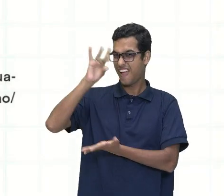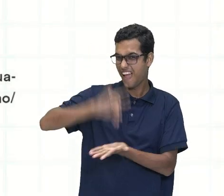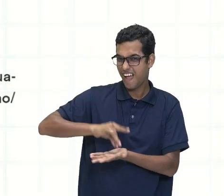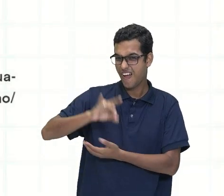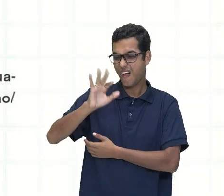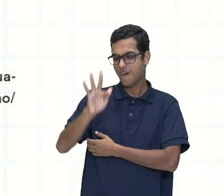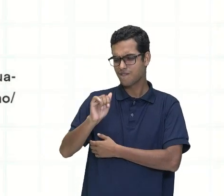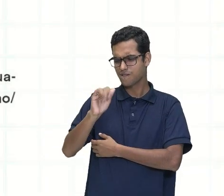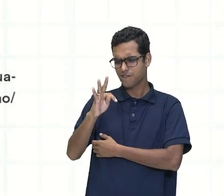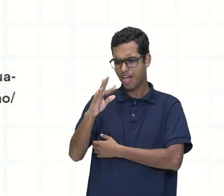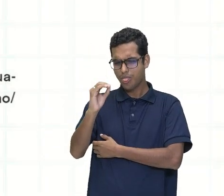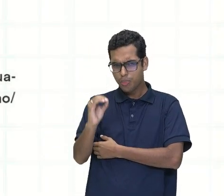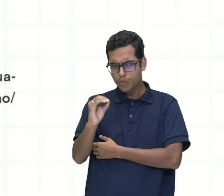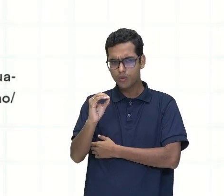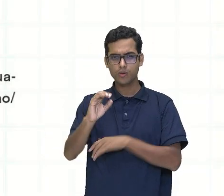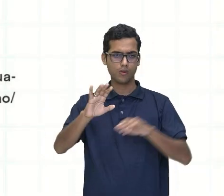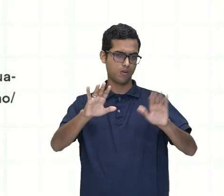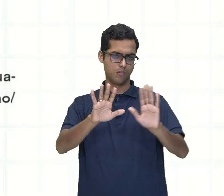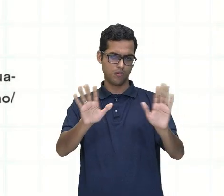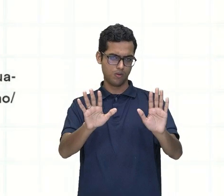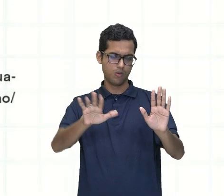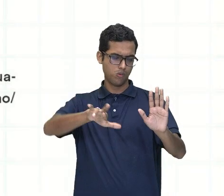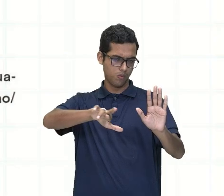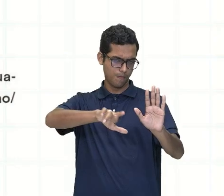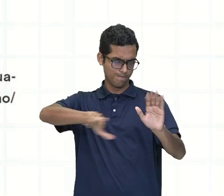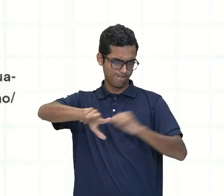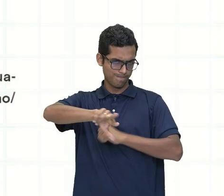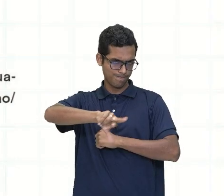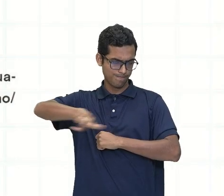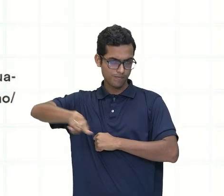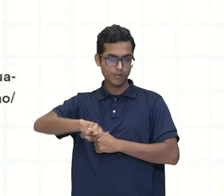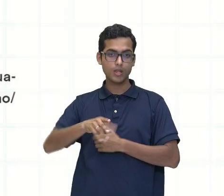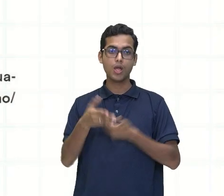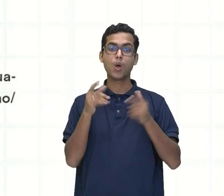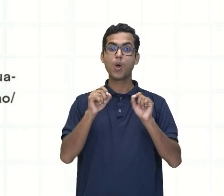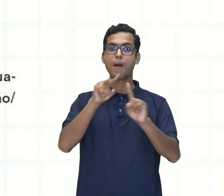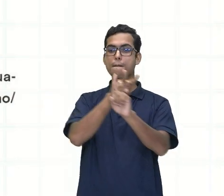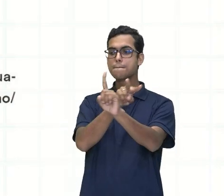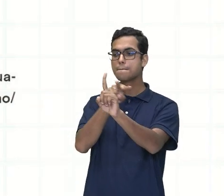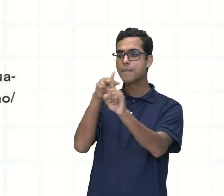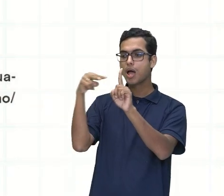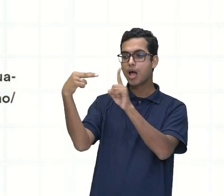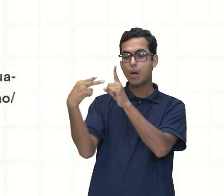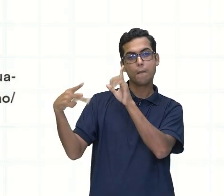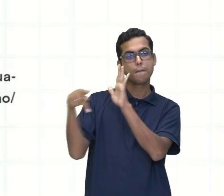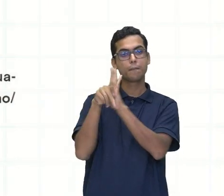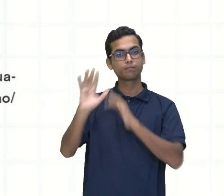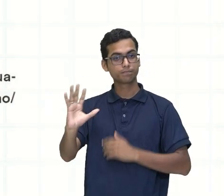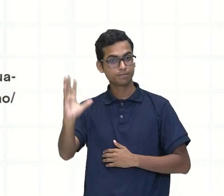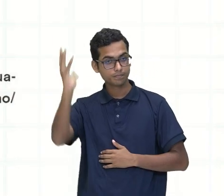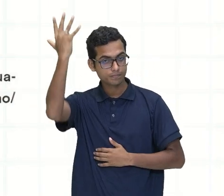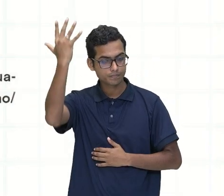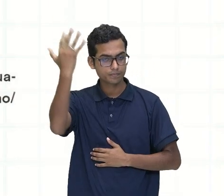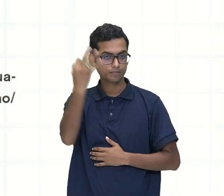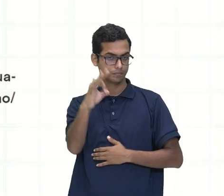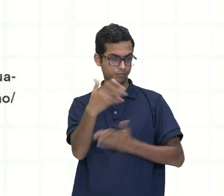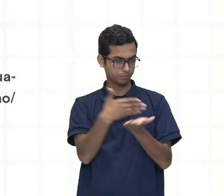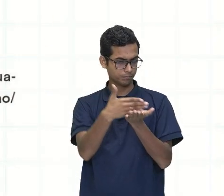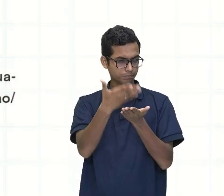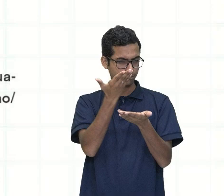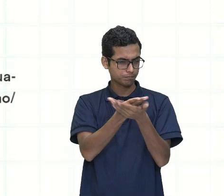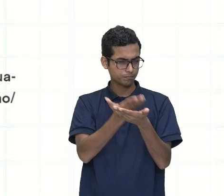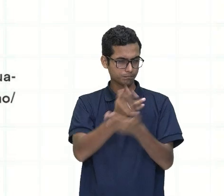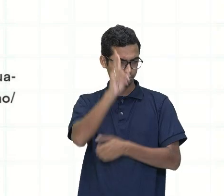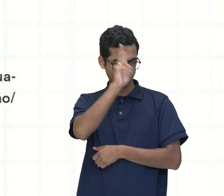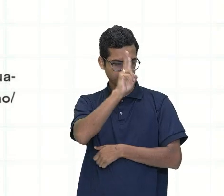já falamos disso, né? O que você diz a respeito ao ponto de vista a respeito de um fato, logo no início da aula, né? Do